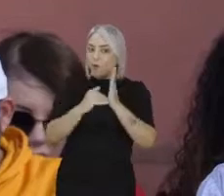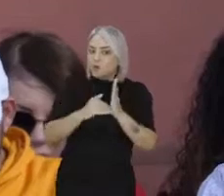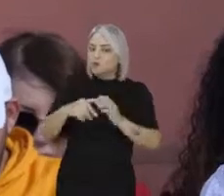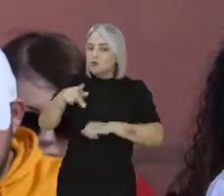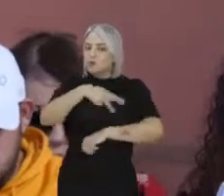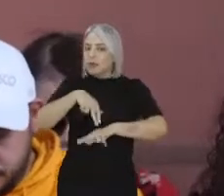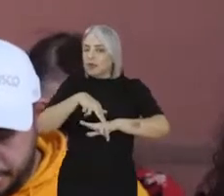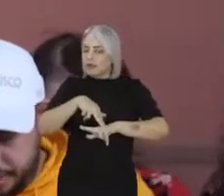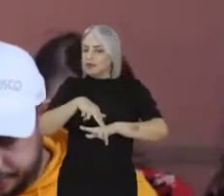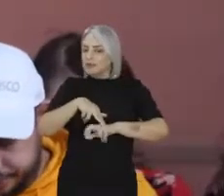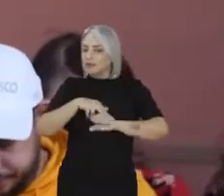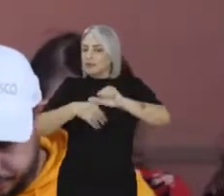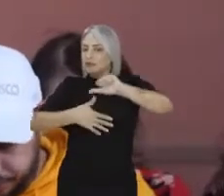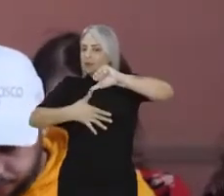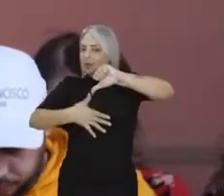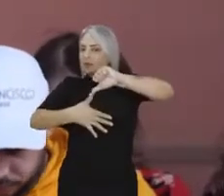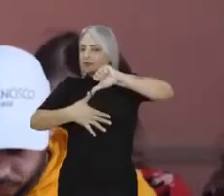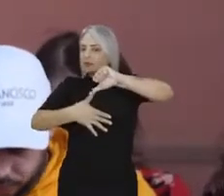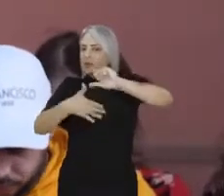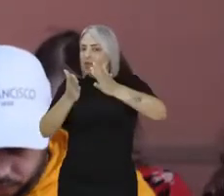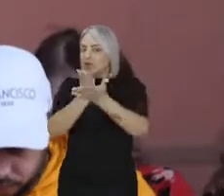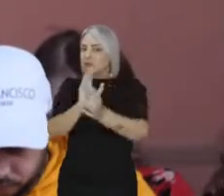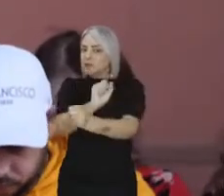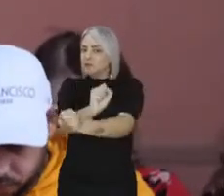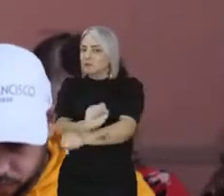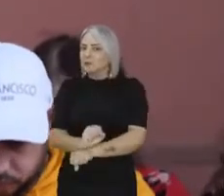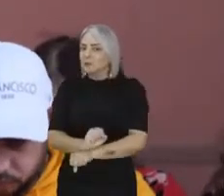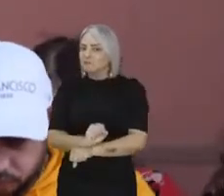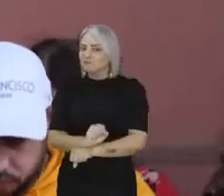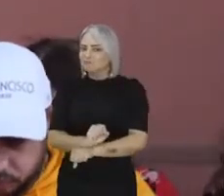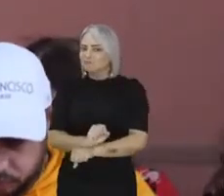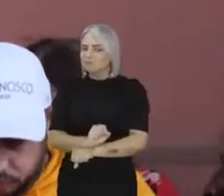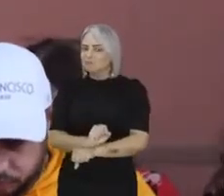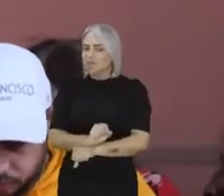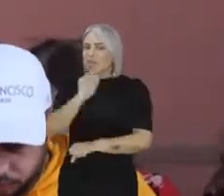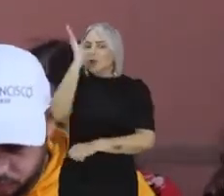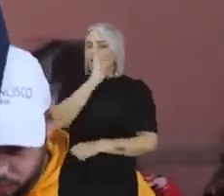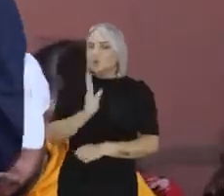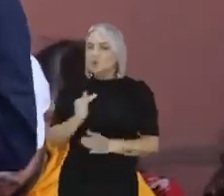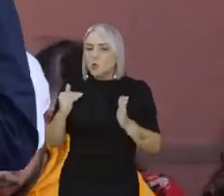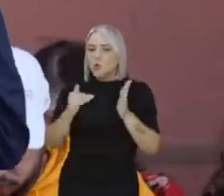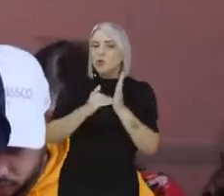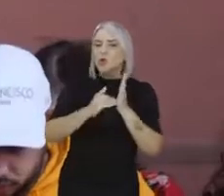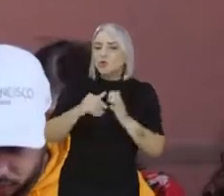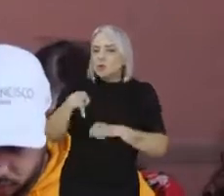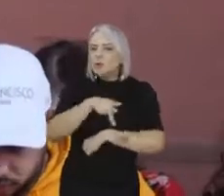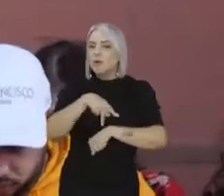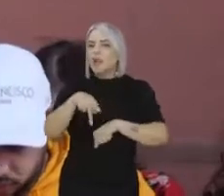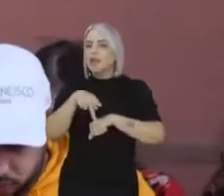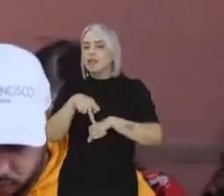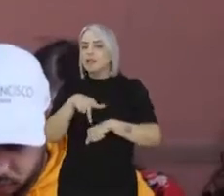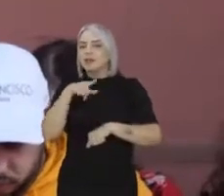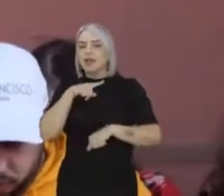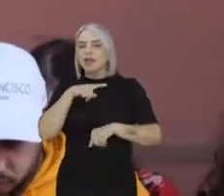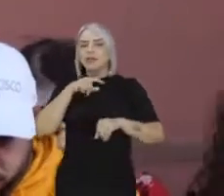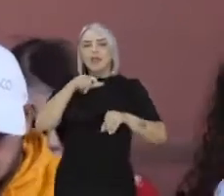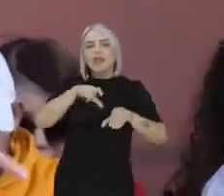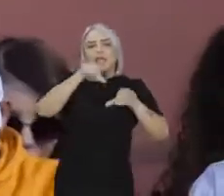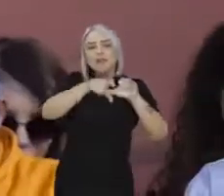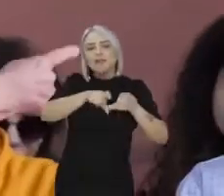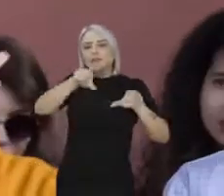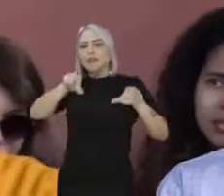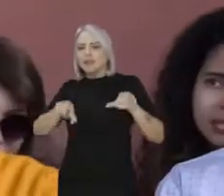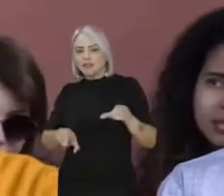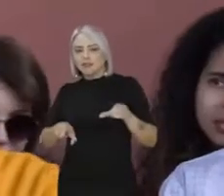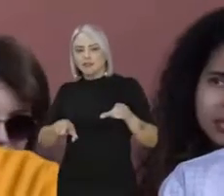a acabar com a escravidão. O Brasil foi o último país a ter a independência. Foi o último a ter